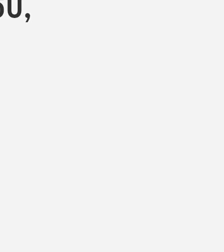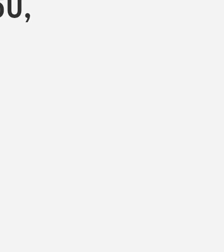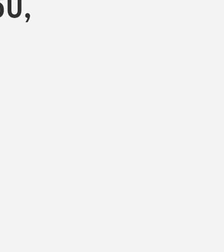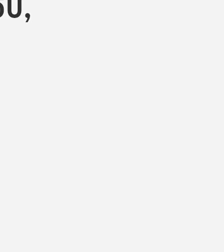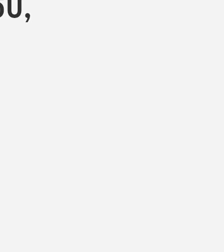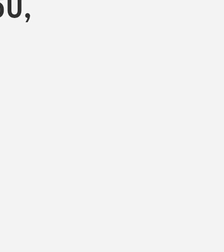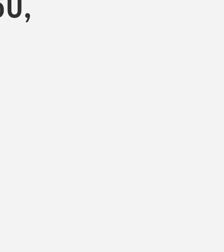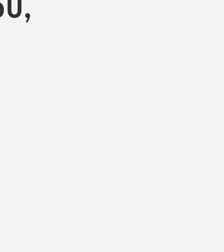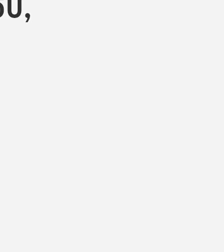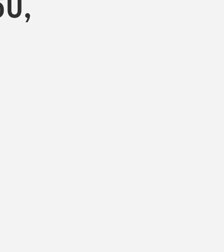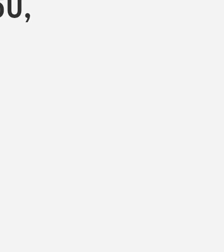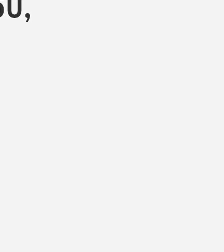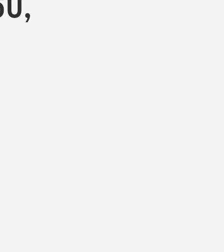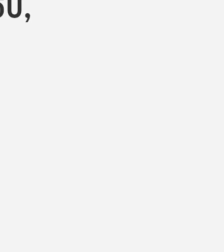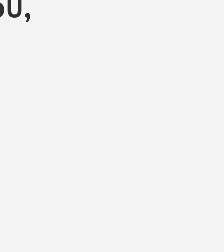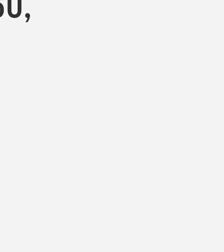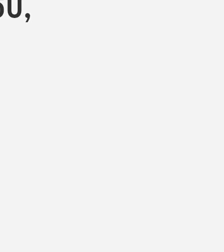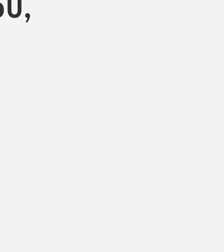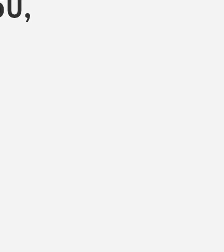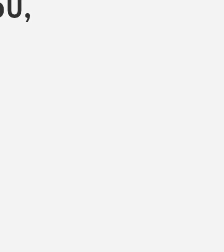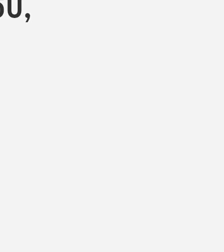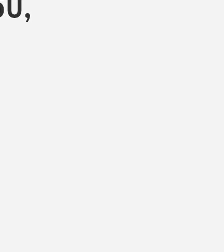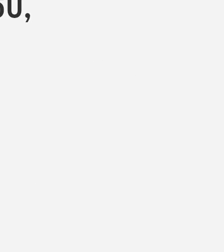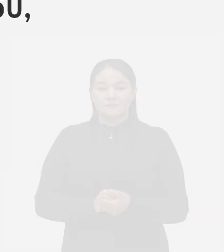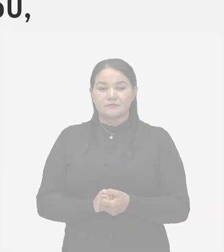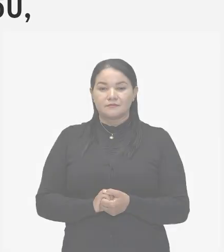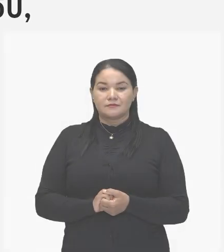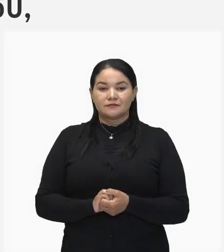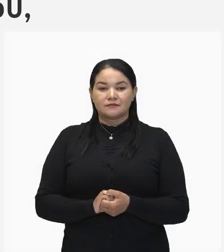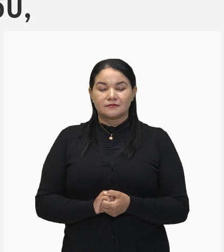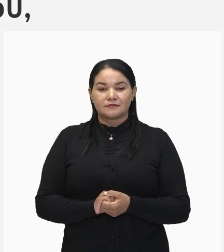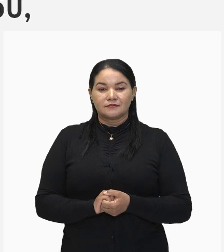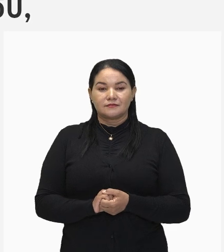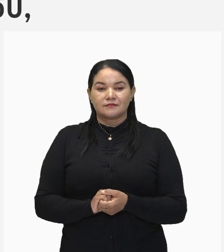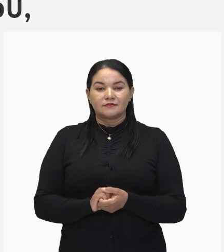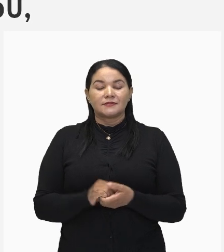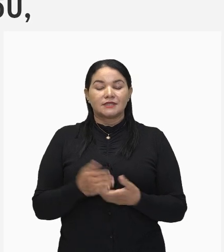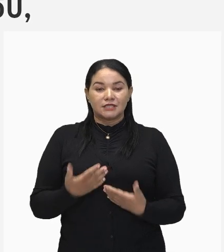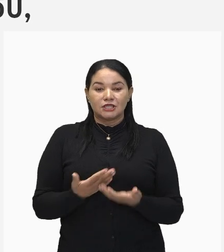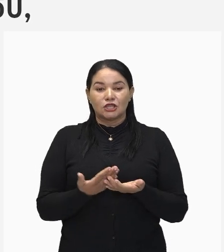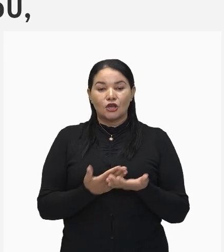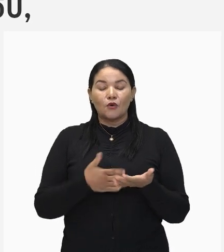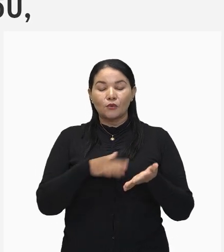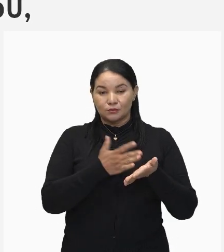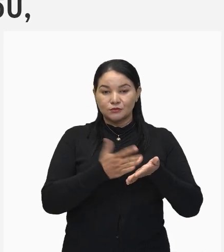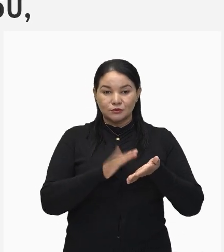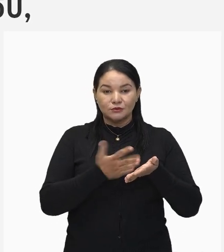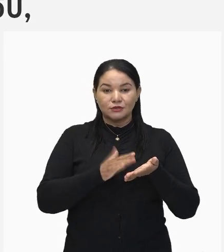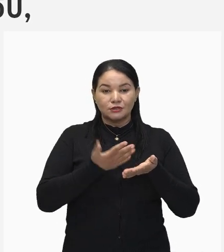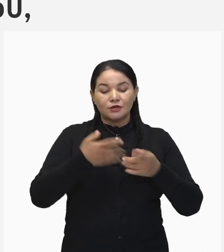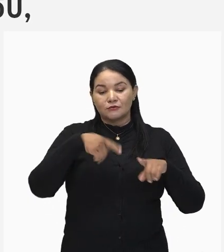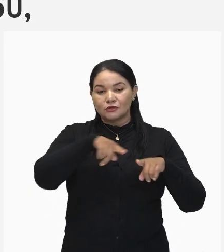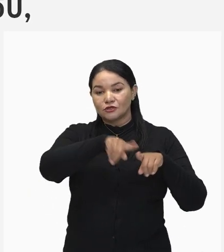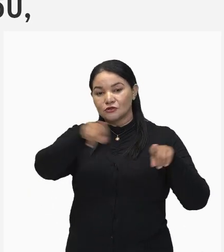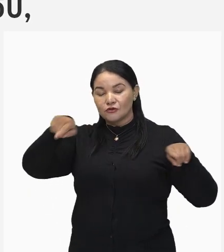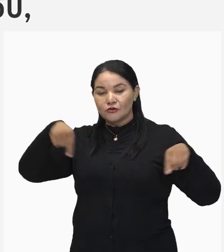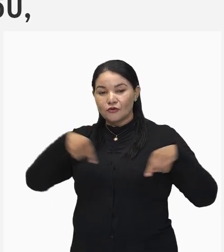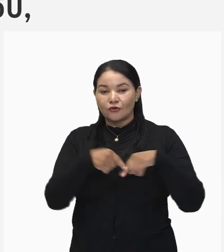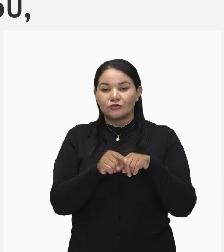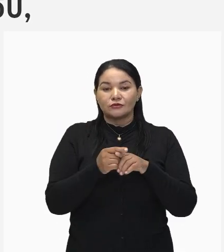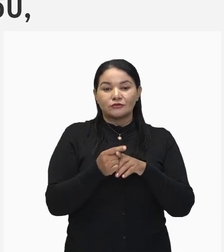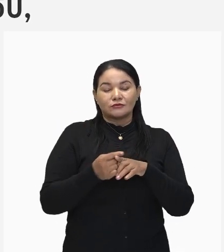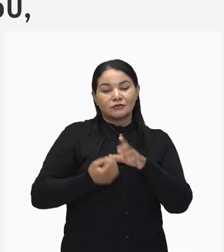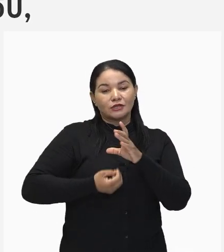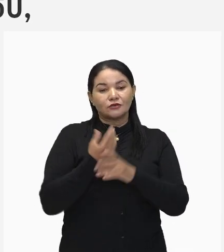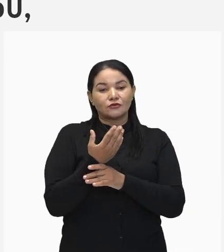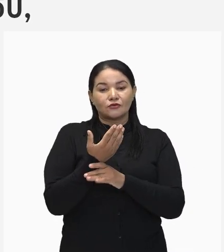poética e festiva das mais importantes e significativas da cultura brasileira. O samba de roda teve início por